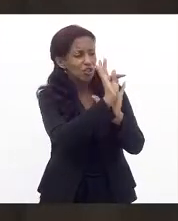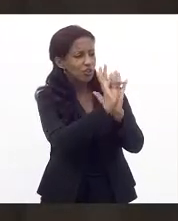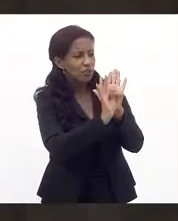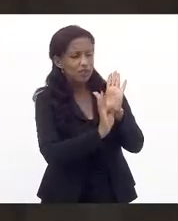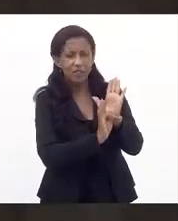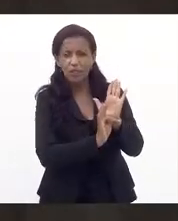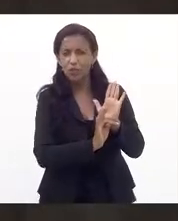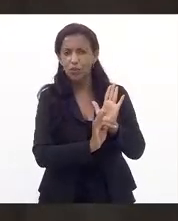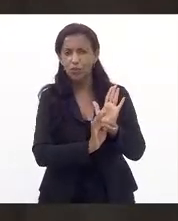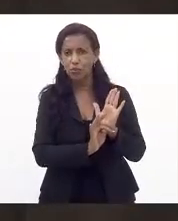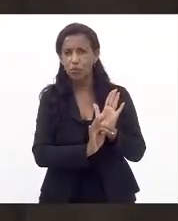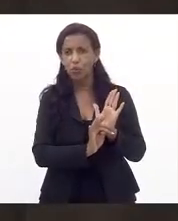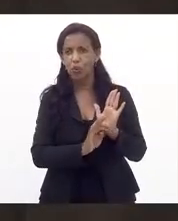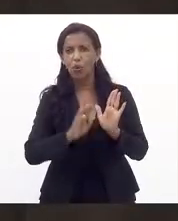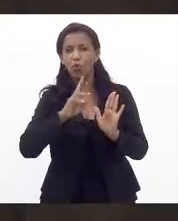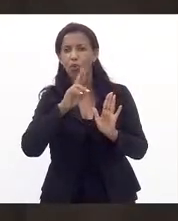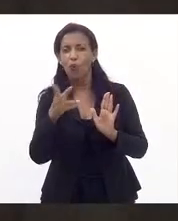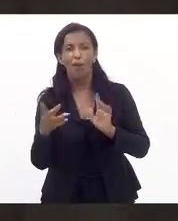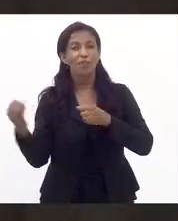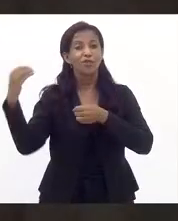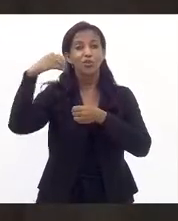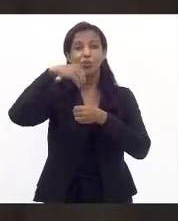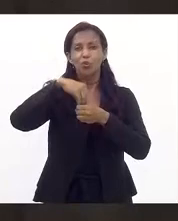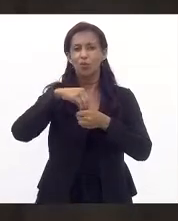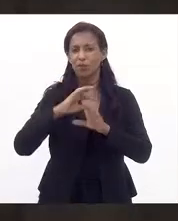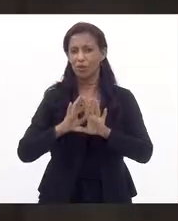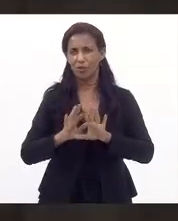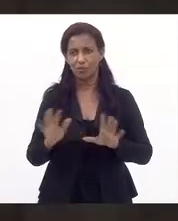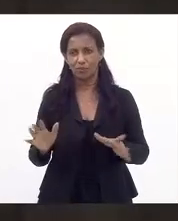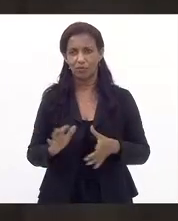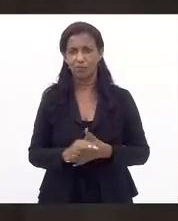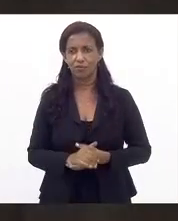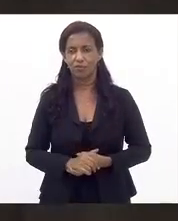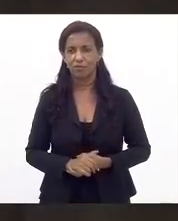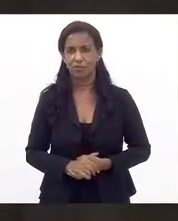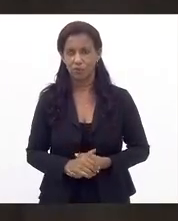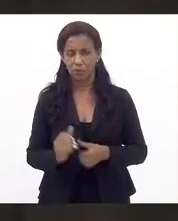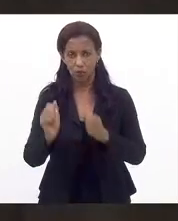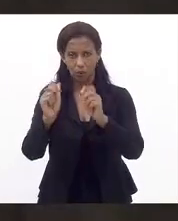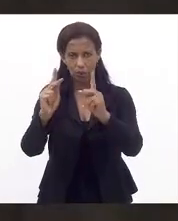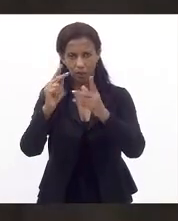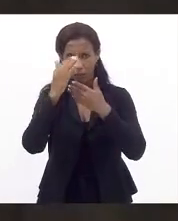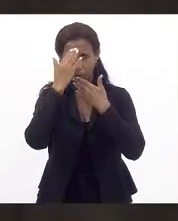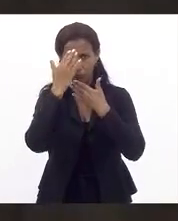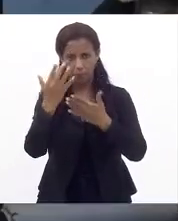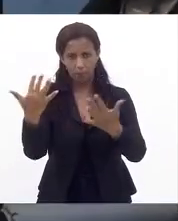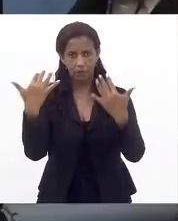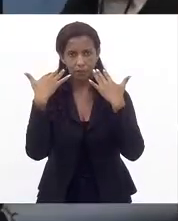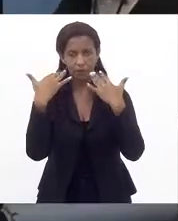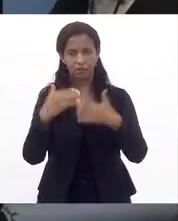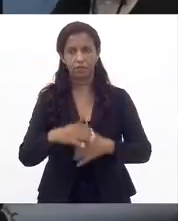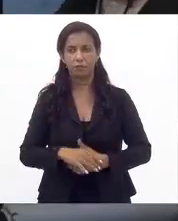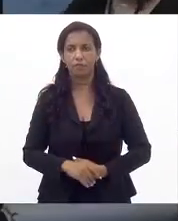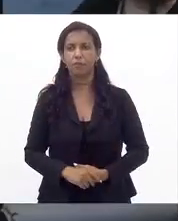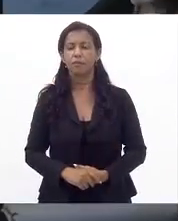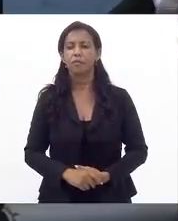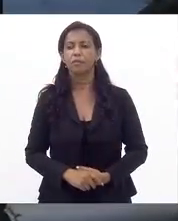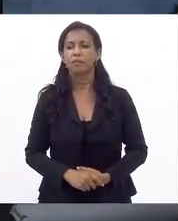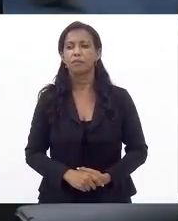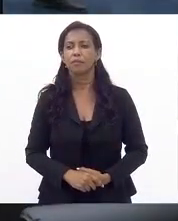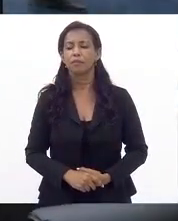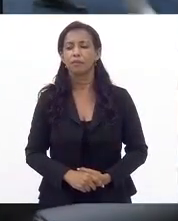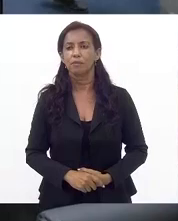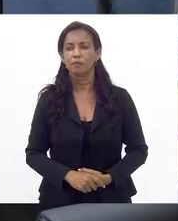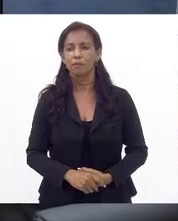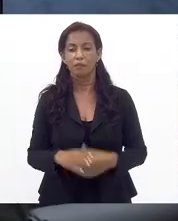não é de inclusão de benefício nem nada o Ok muito obrigado aí pela atenção eu te agradeço